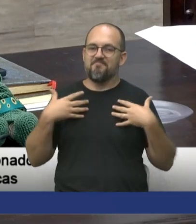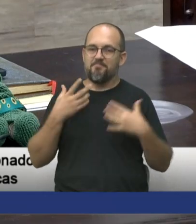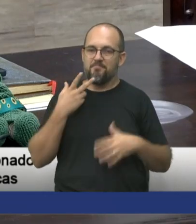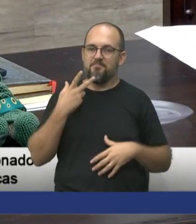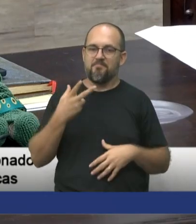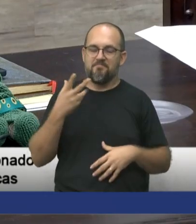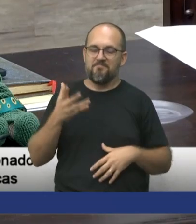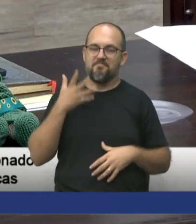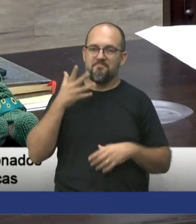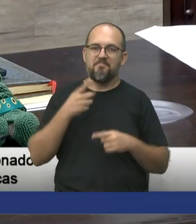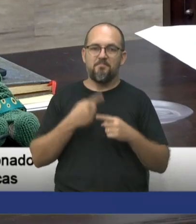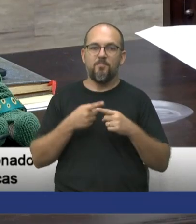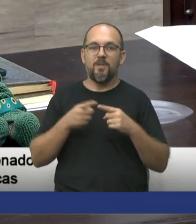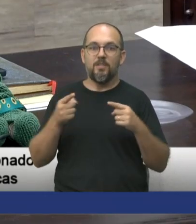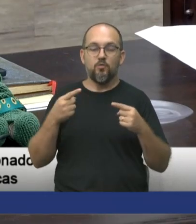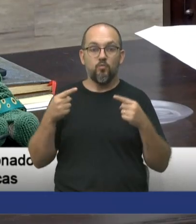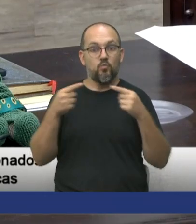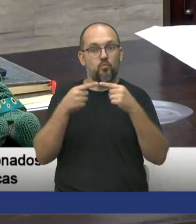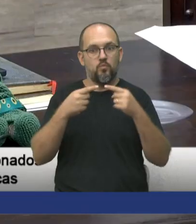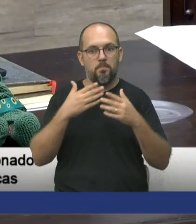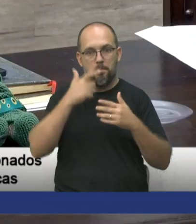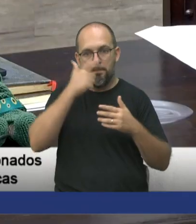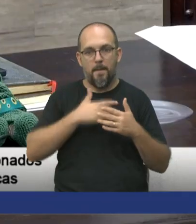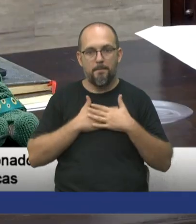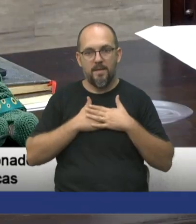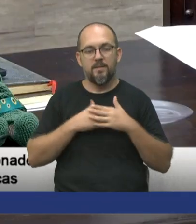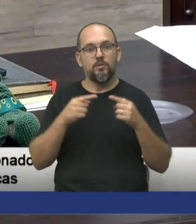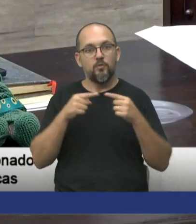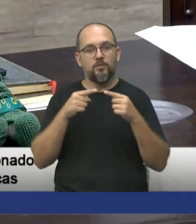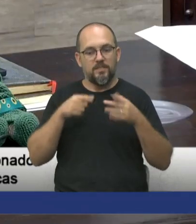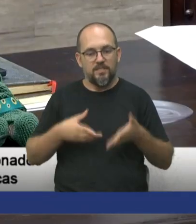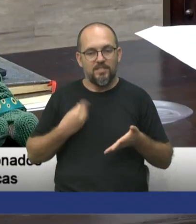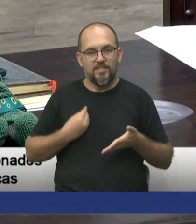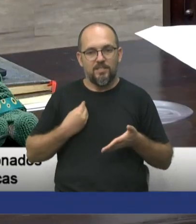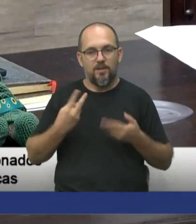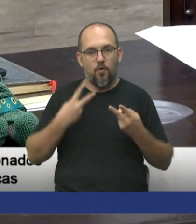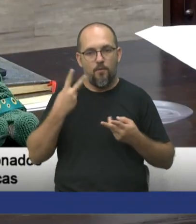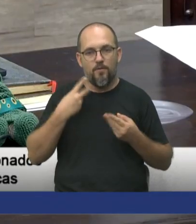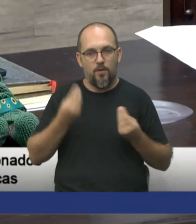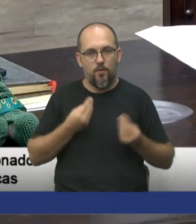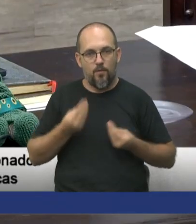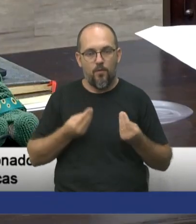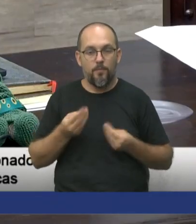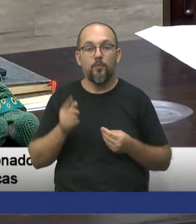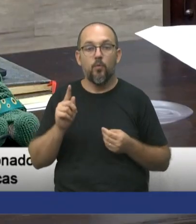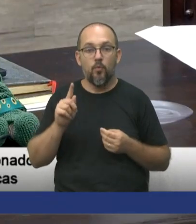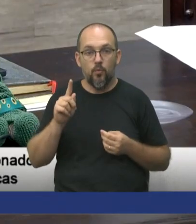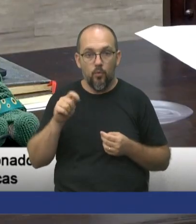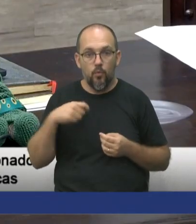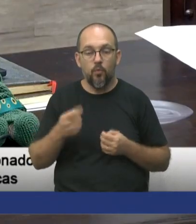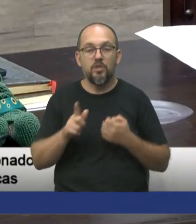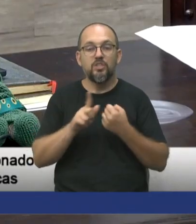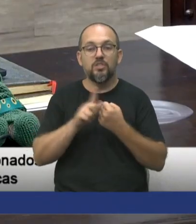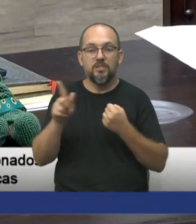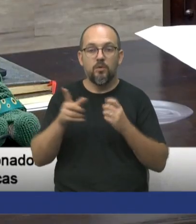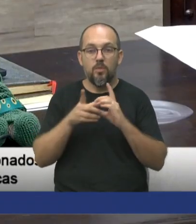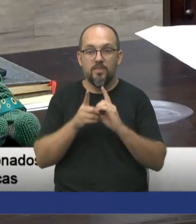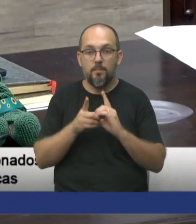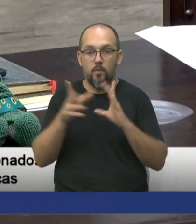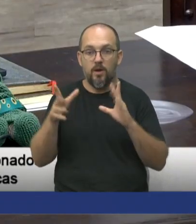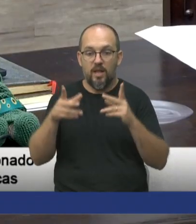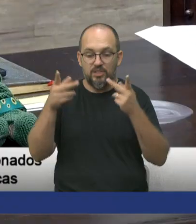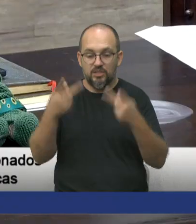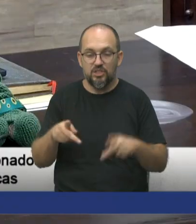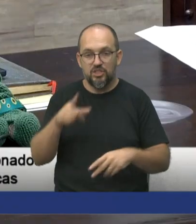que dá sentido, pessoalmente, para mim, estar aqui como vereadora. A gestão democrática da